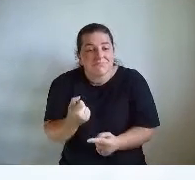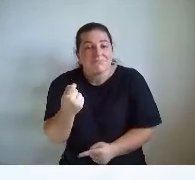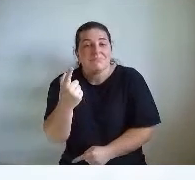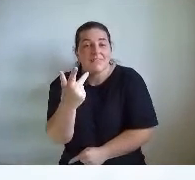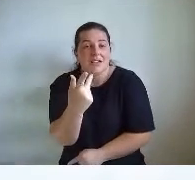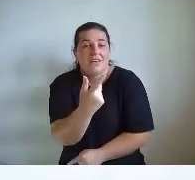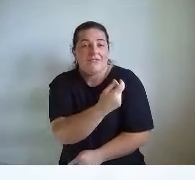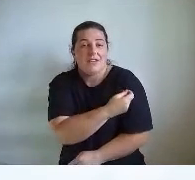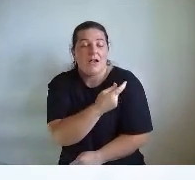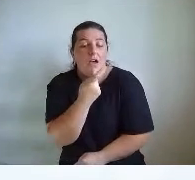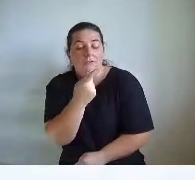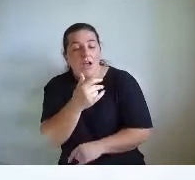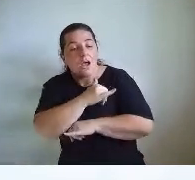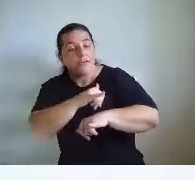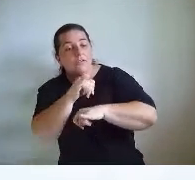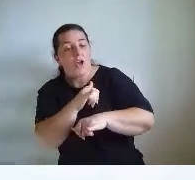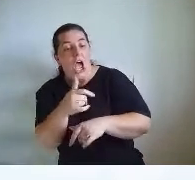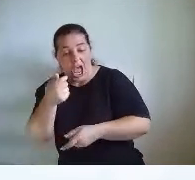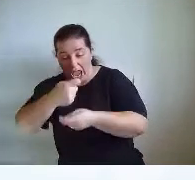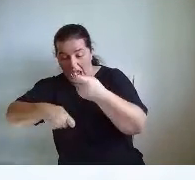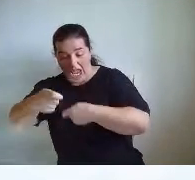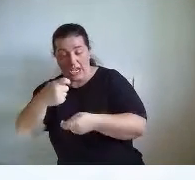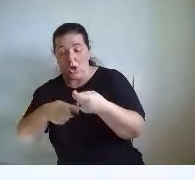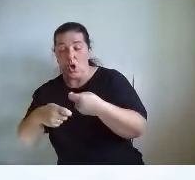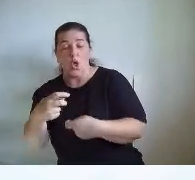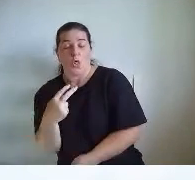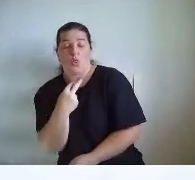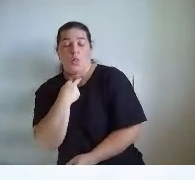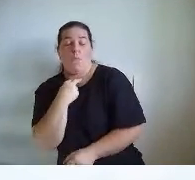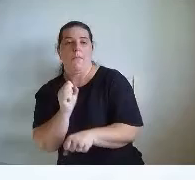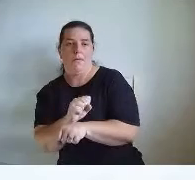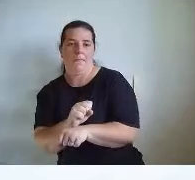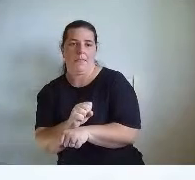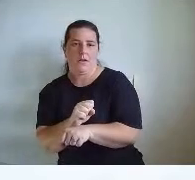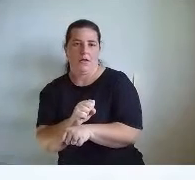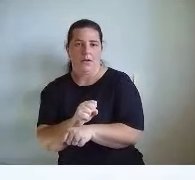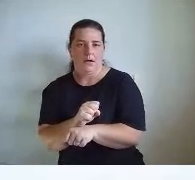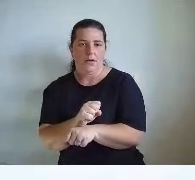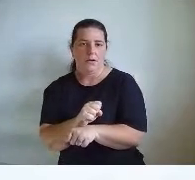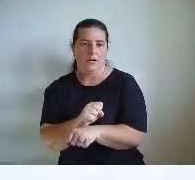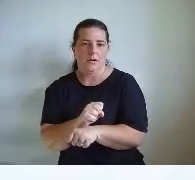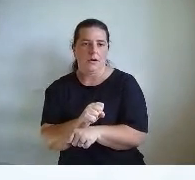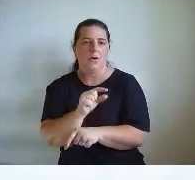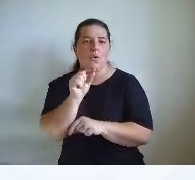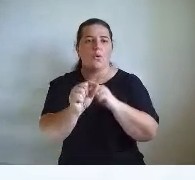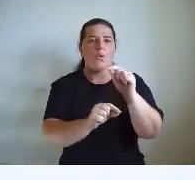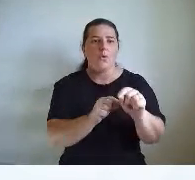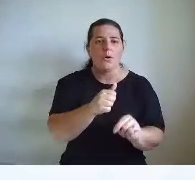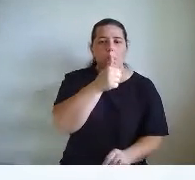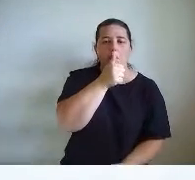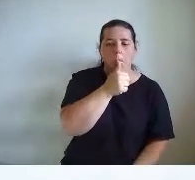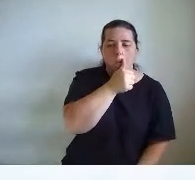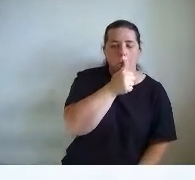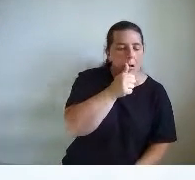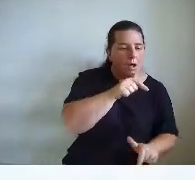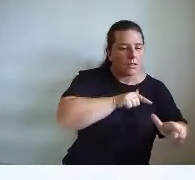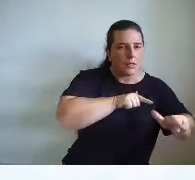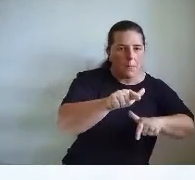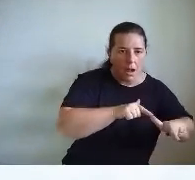não pode parar, ou seja, coloquemos os trabalhadores e as trabalhadoras sob sacrifício. Vamos sacrificar quantos